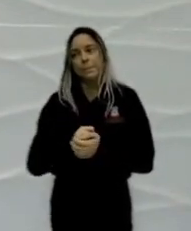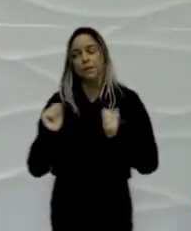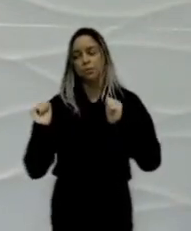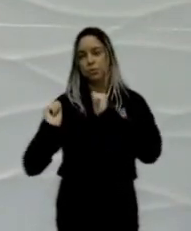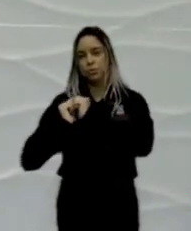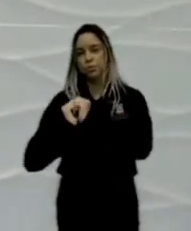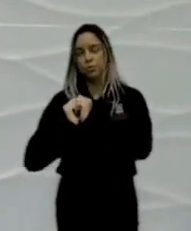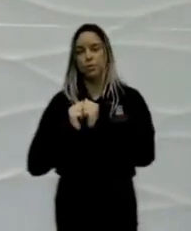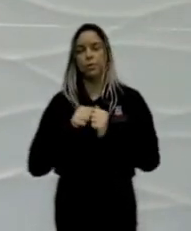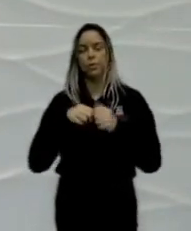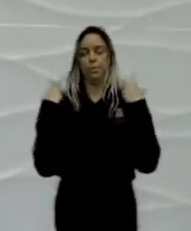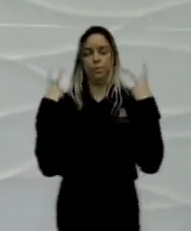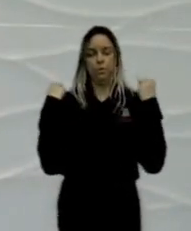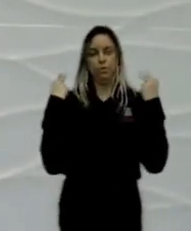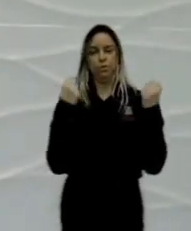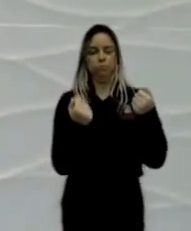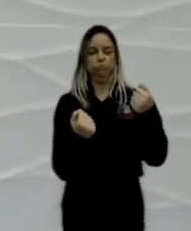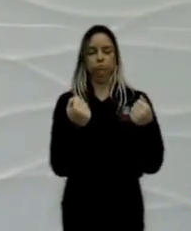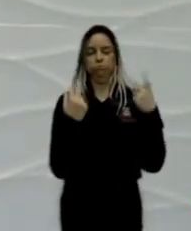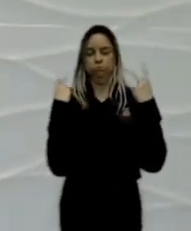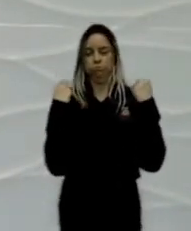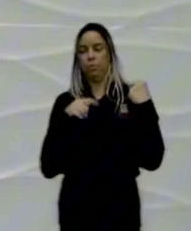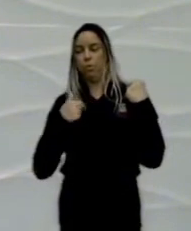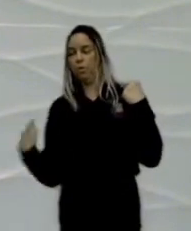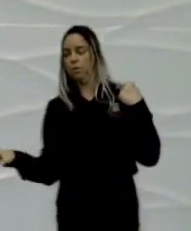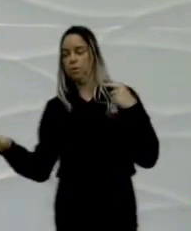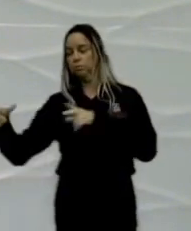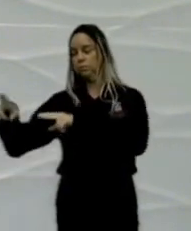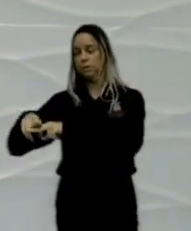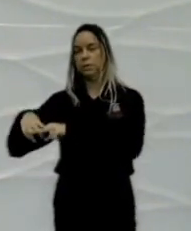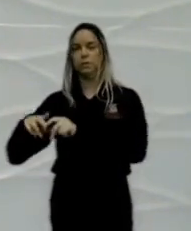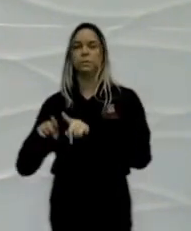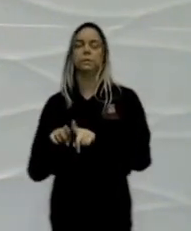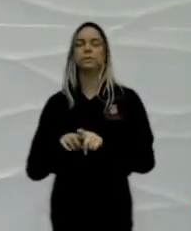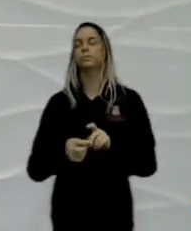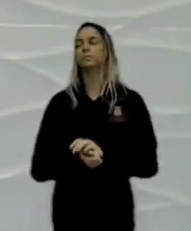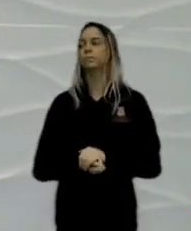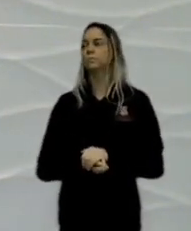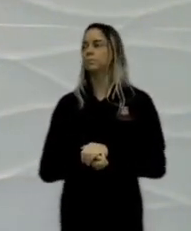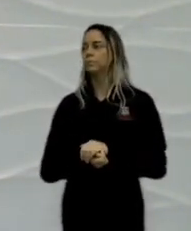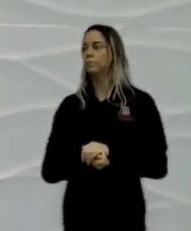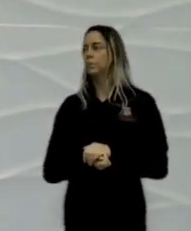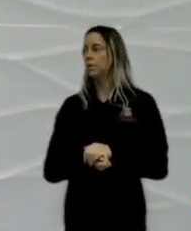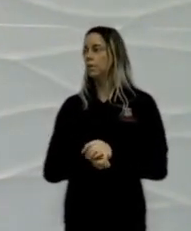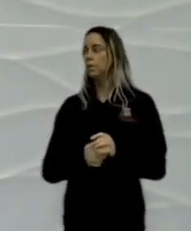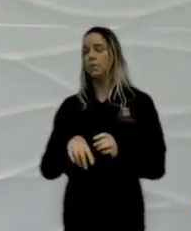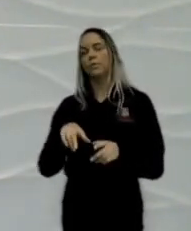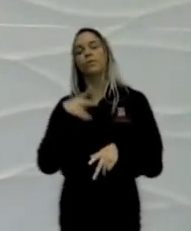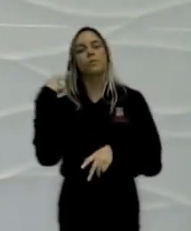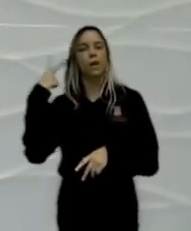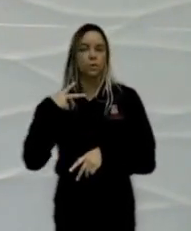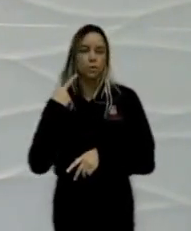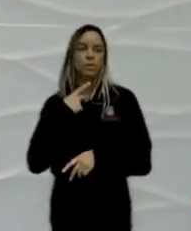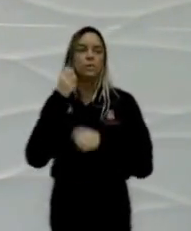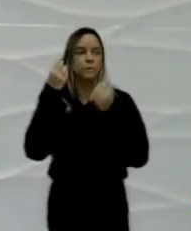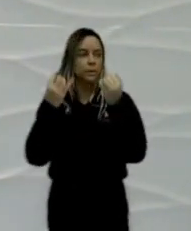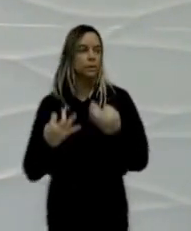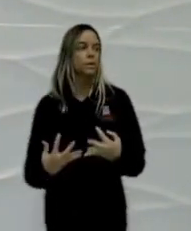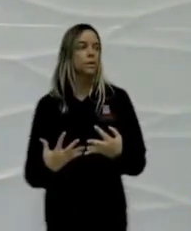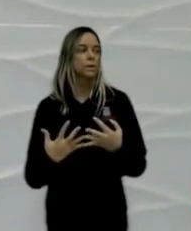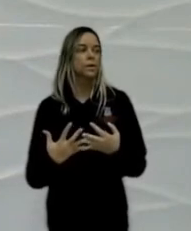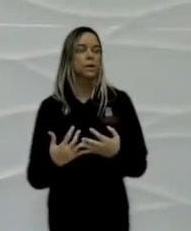motorista. Tá certo? Em relação ao tratamento que o vereador bem falou aqui sobre a questão